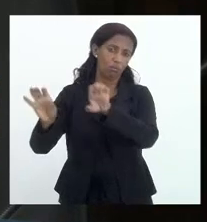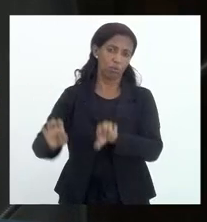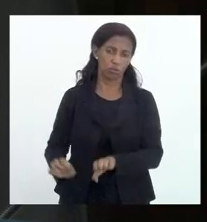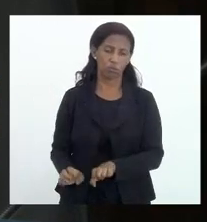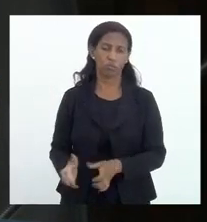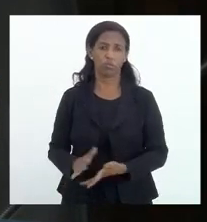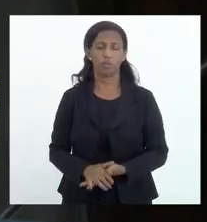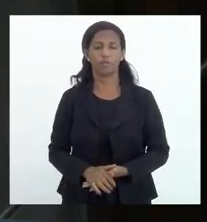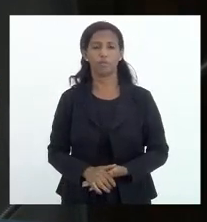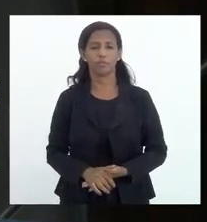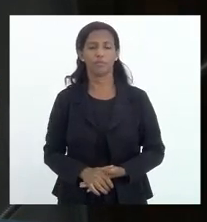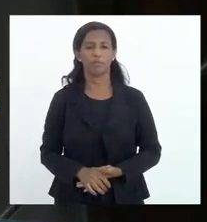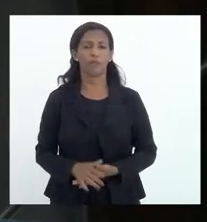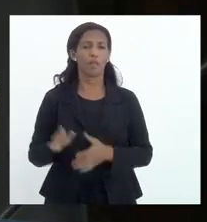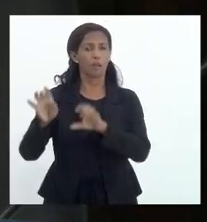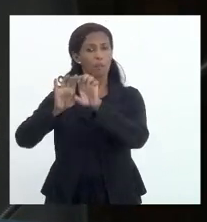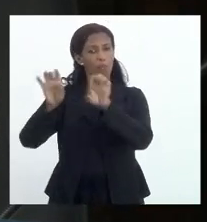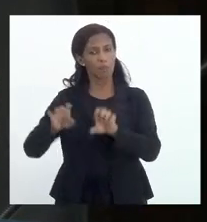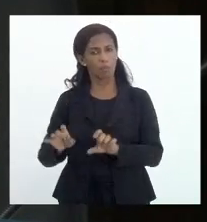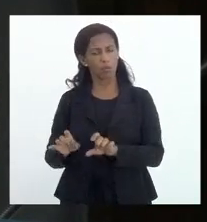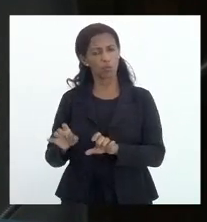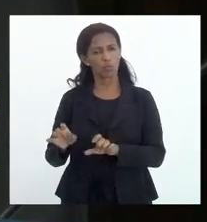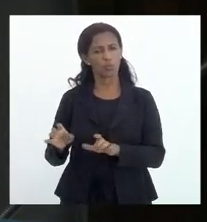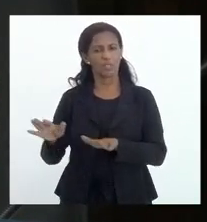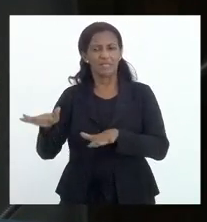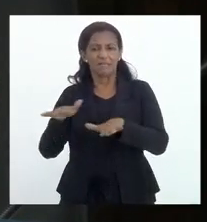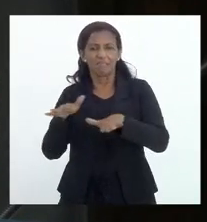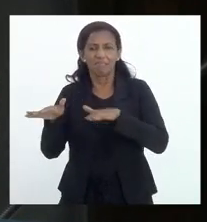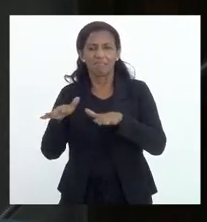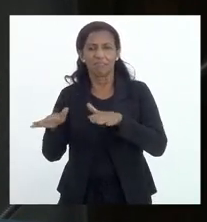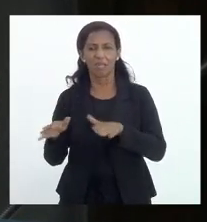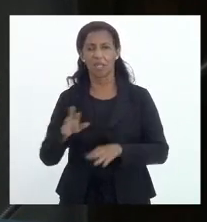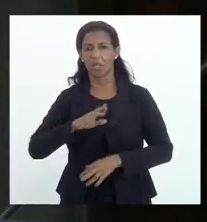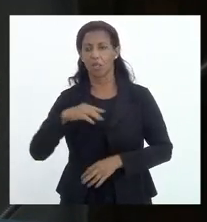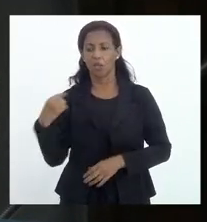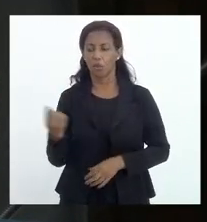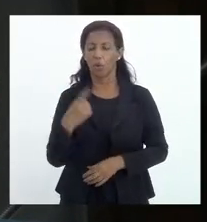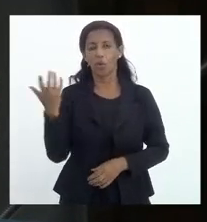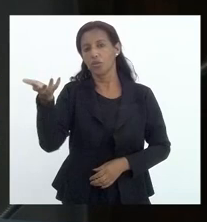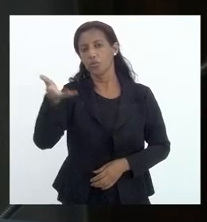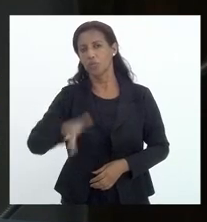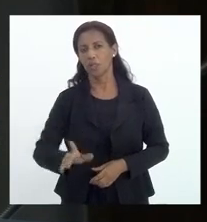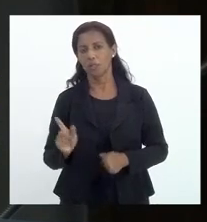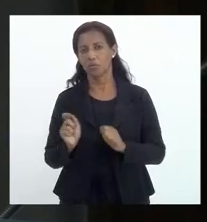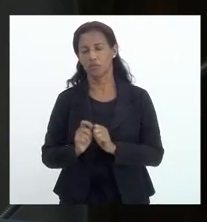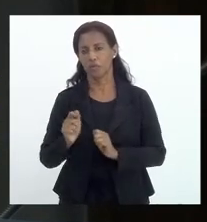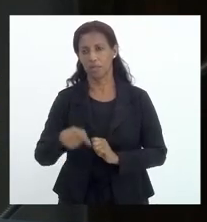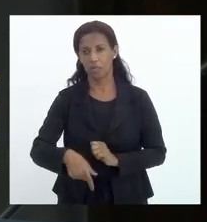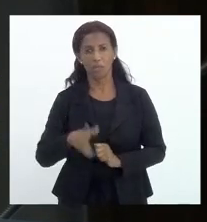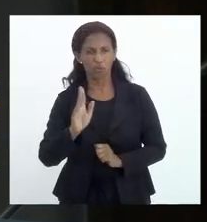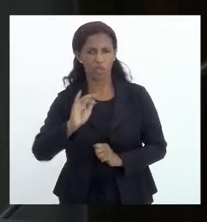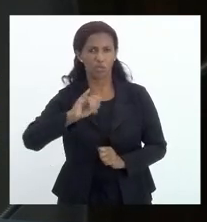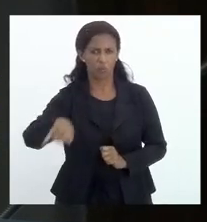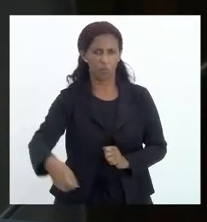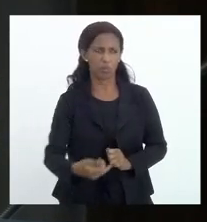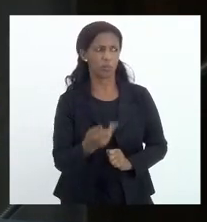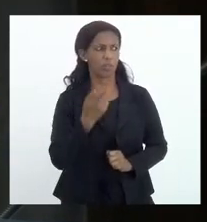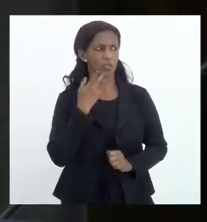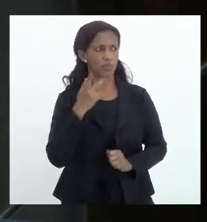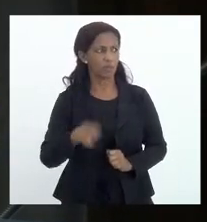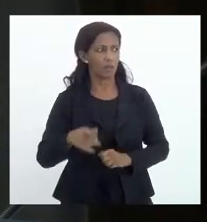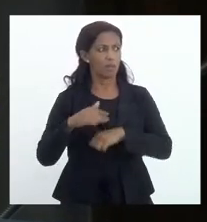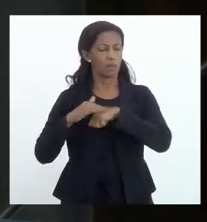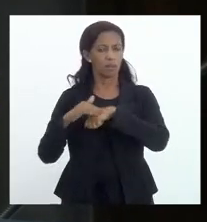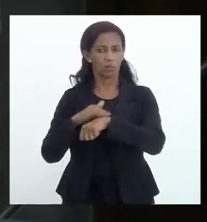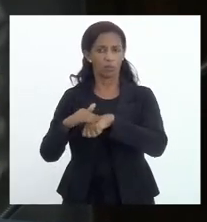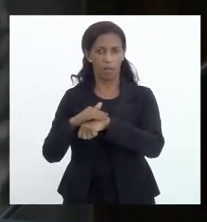mas é uma estrutura complexa e que nós não queremos fazer aqui, acho que eu tive a oportunidade já de dizer lá isso na